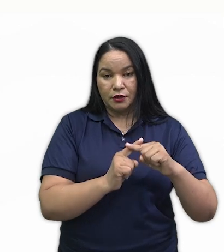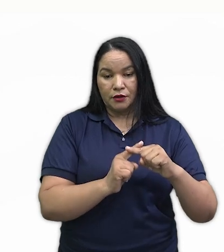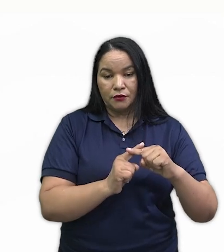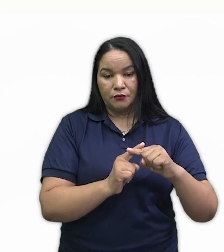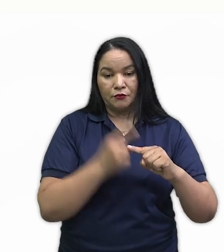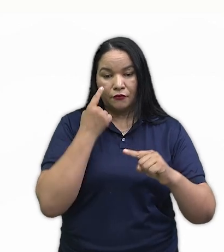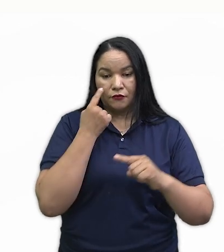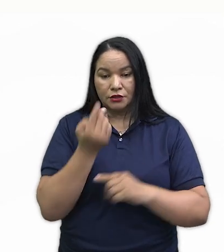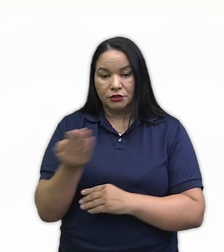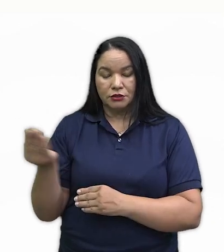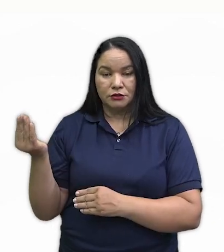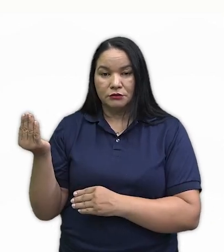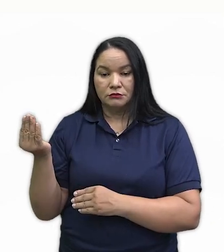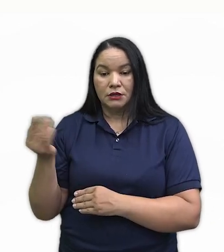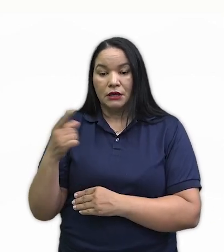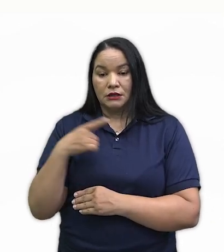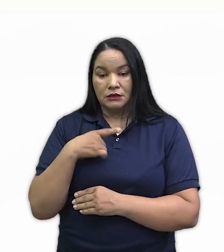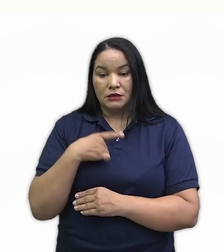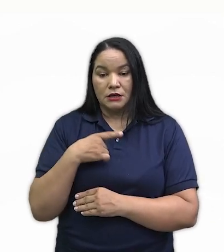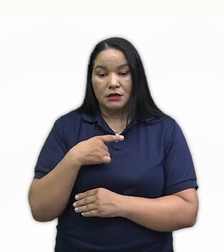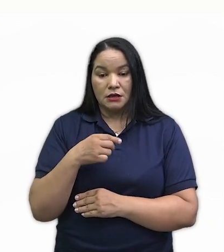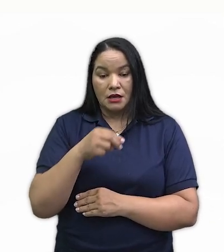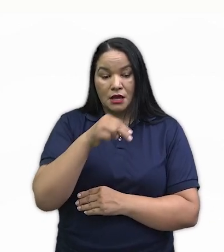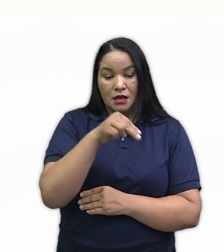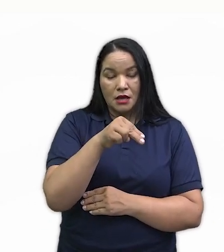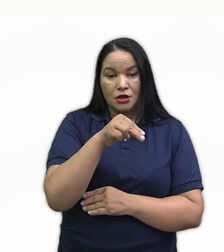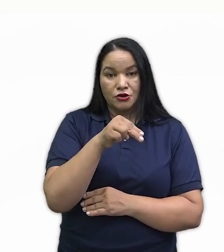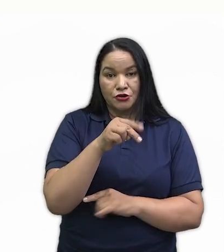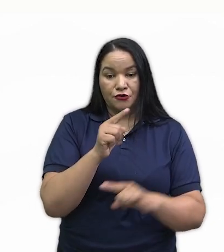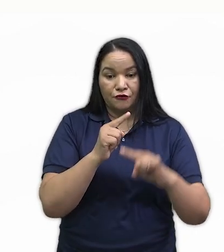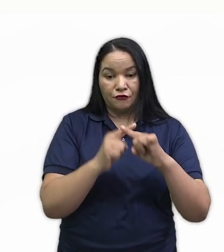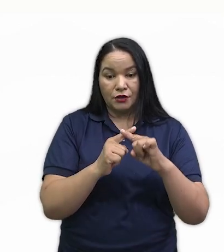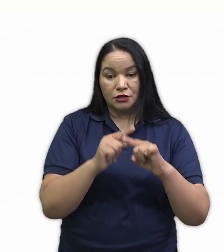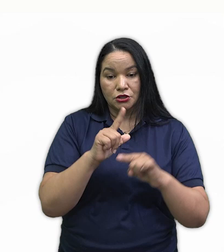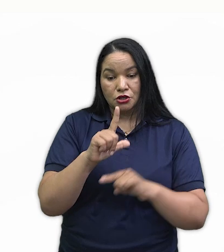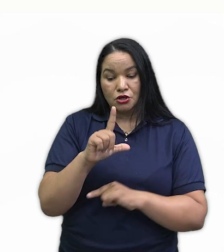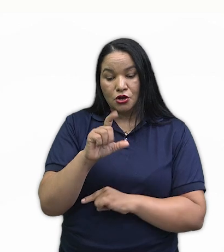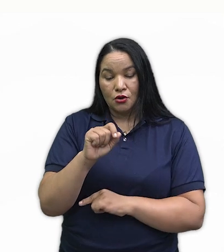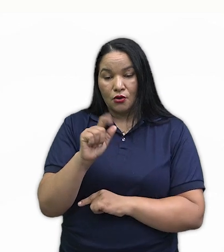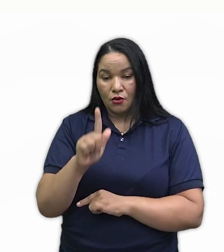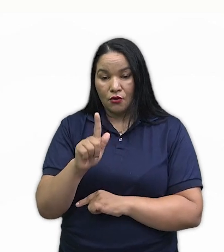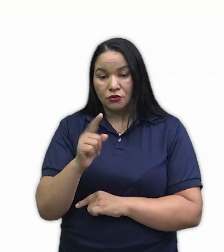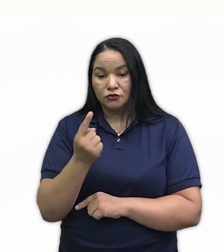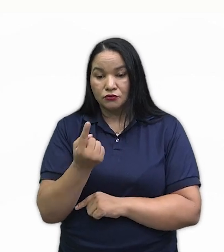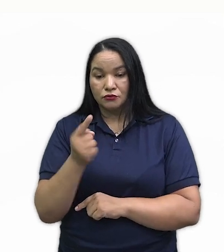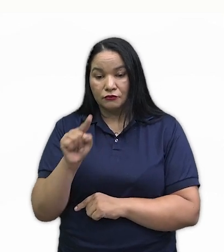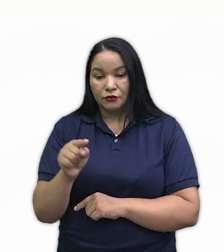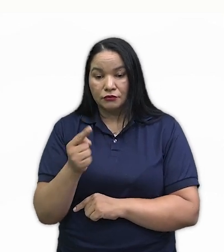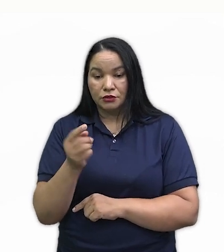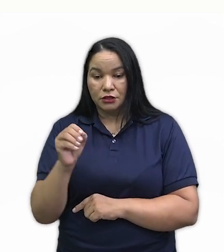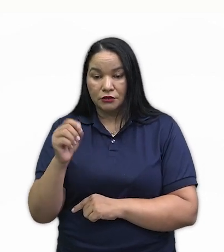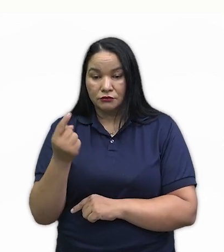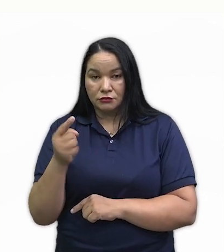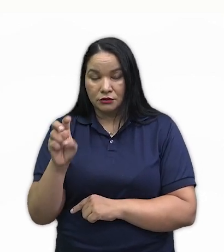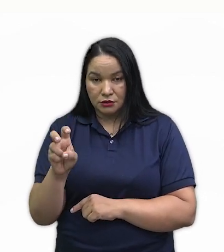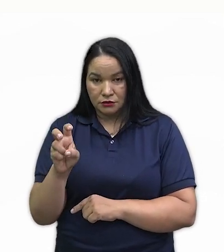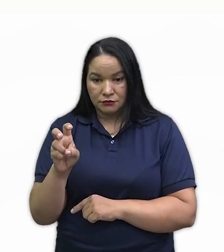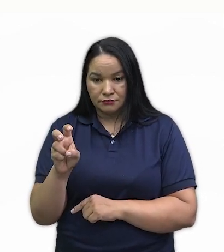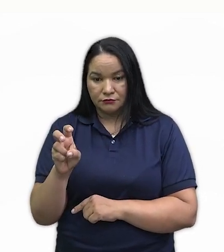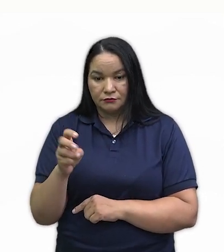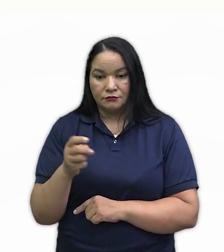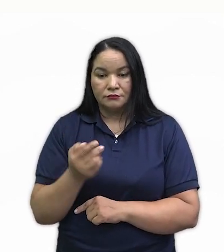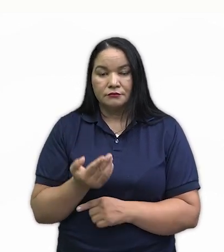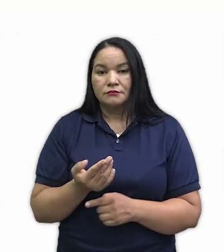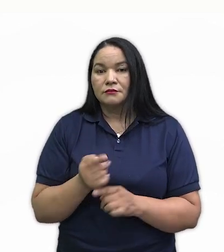ele. Por isso que a gente vai ter aqui n vezes log de 1,015. Como